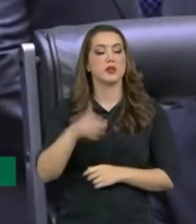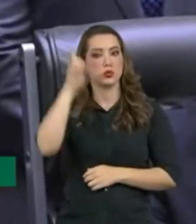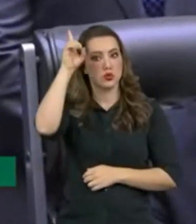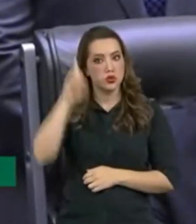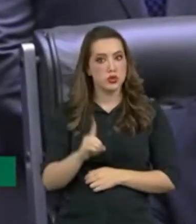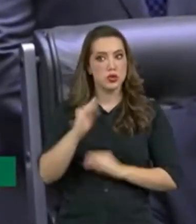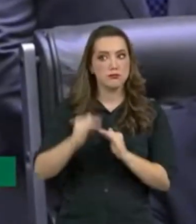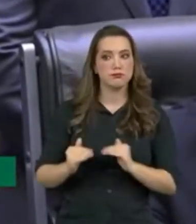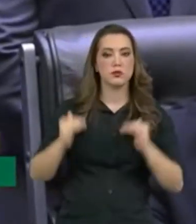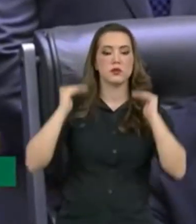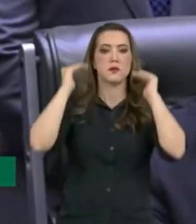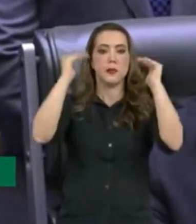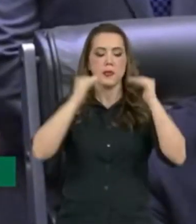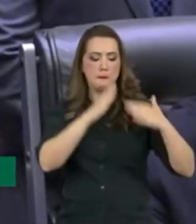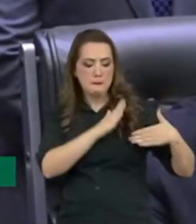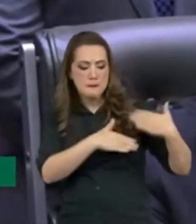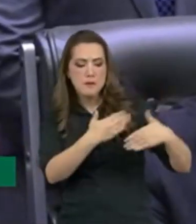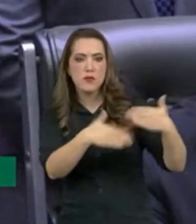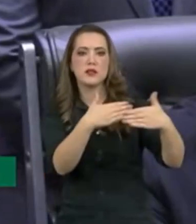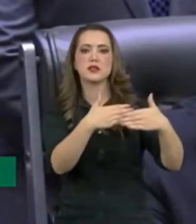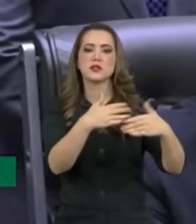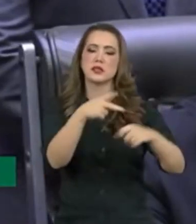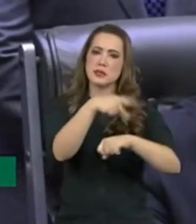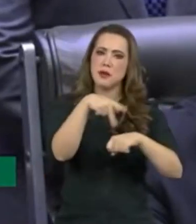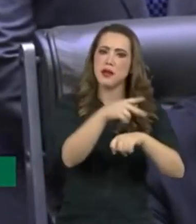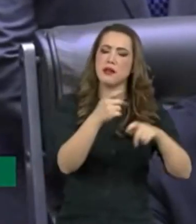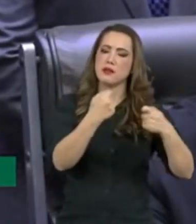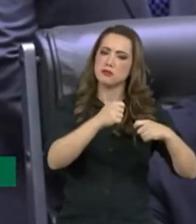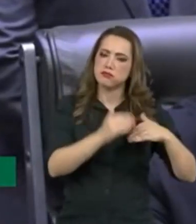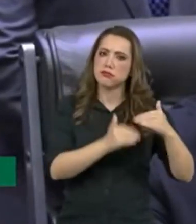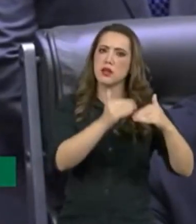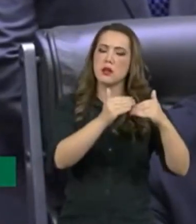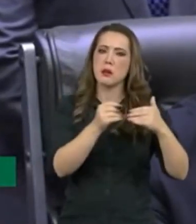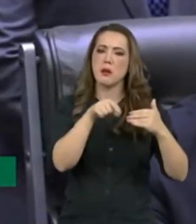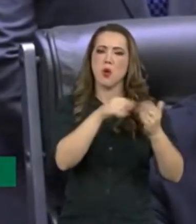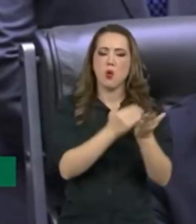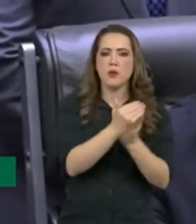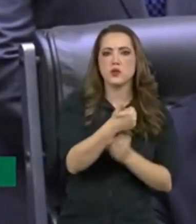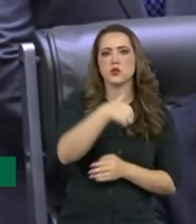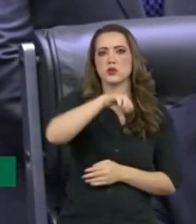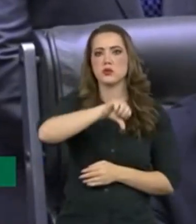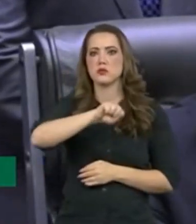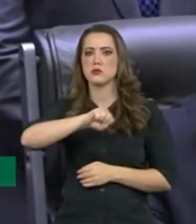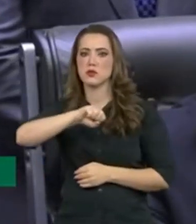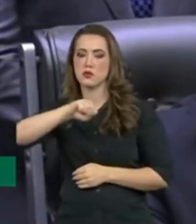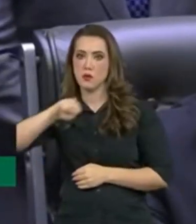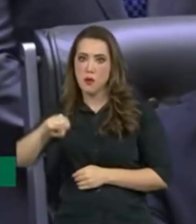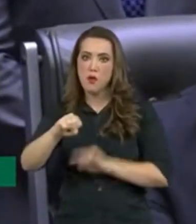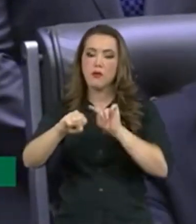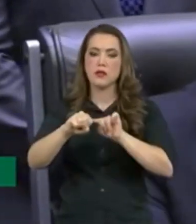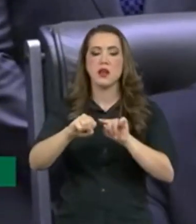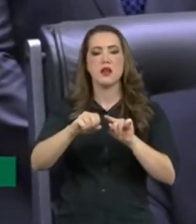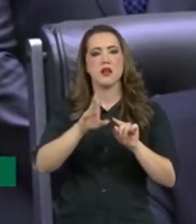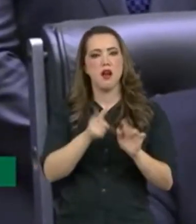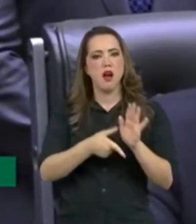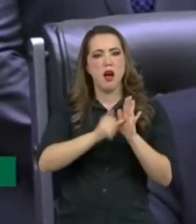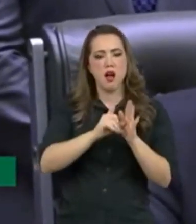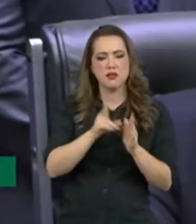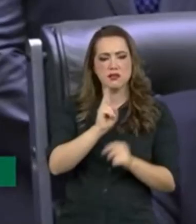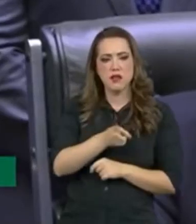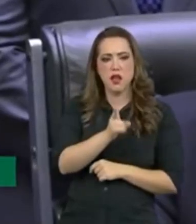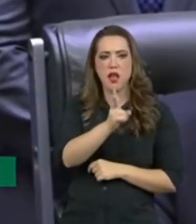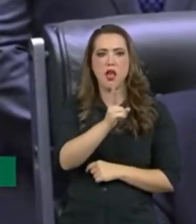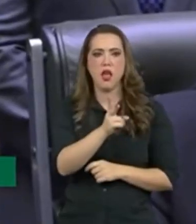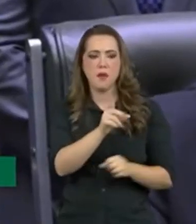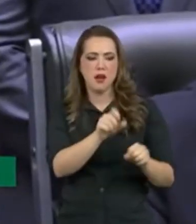soberania e de desenvolvimento que essa nação levantou a partir de 1988, vinha sendo